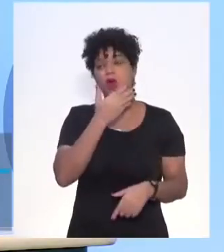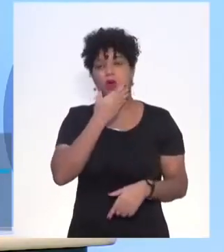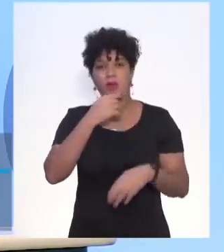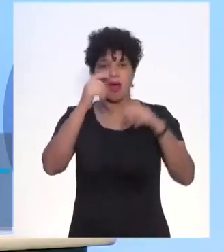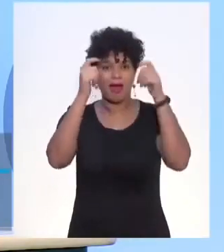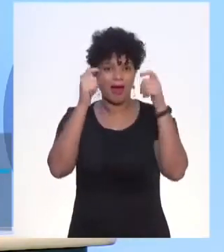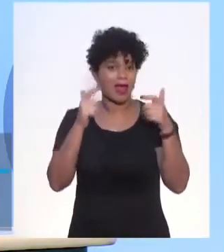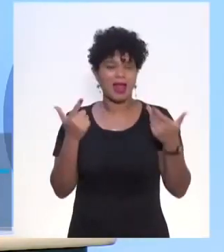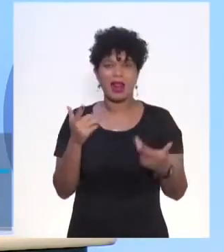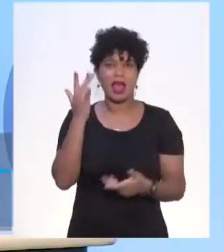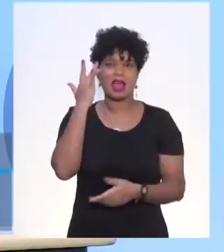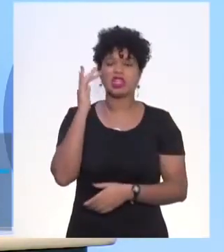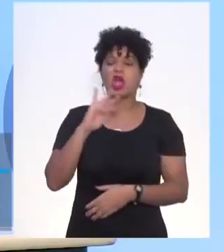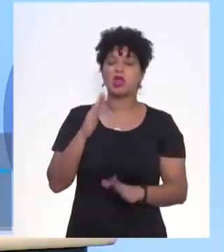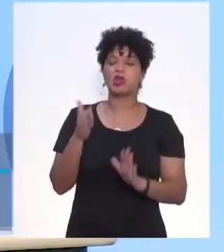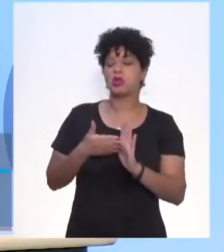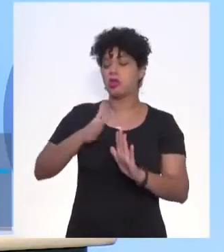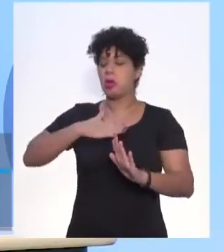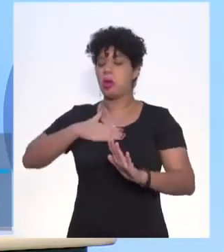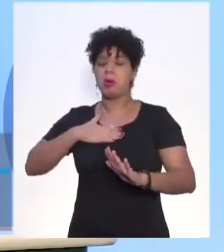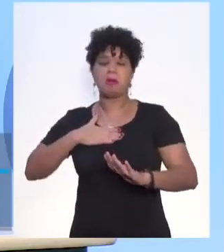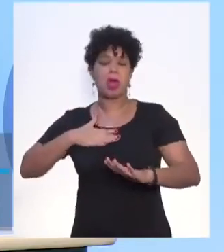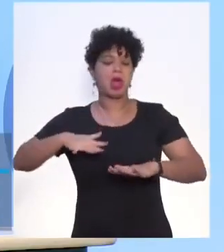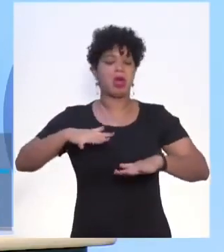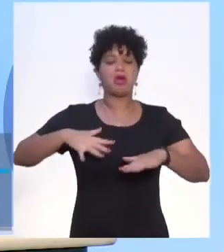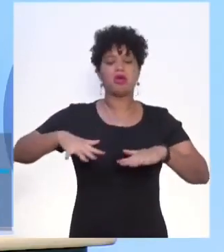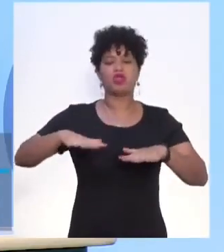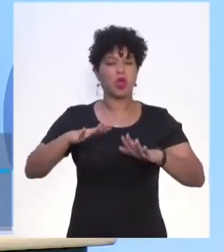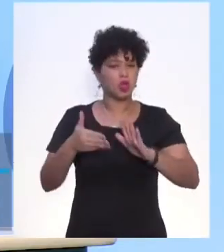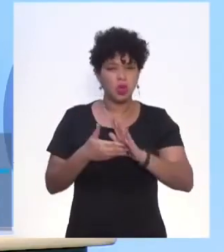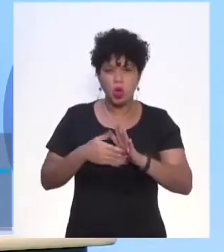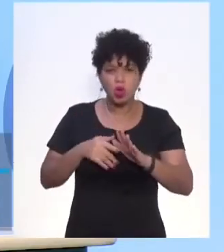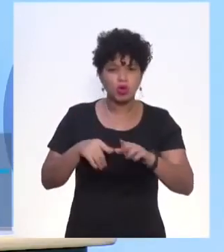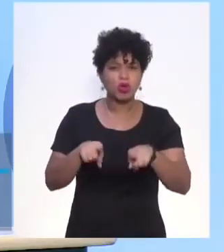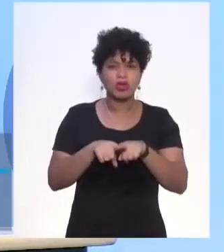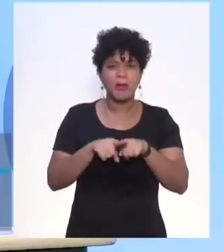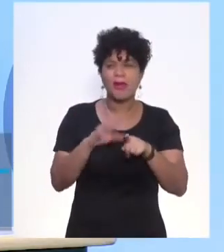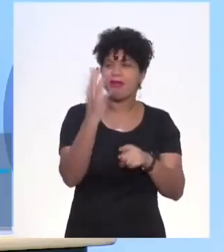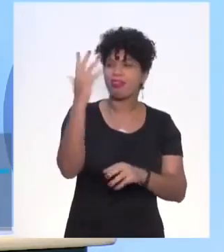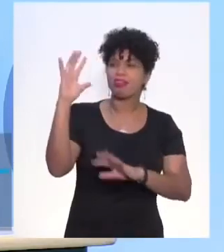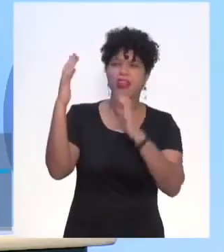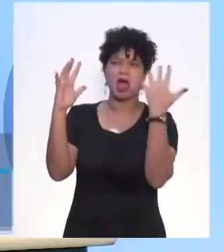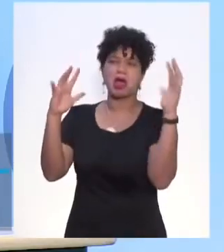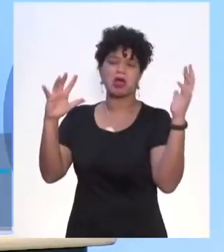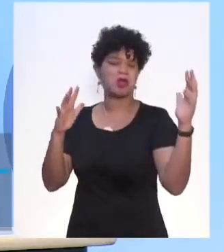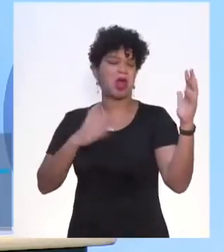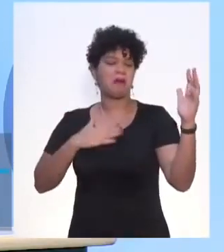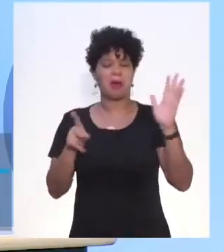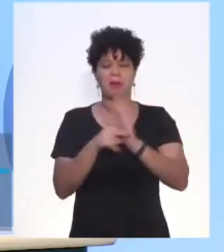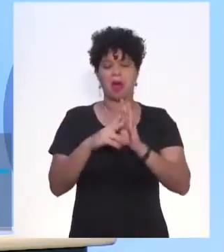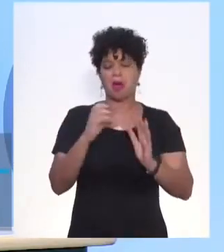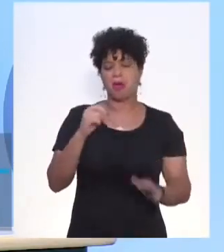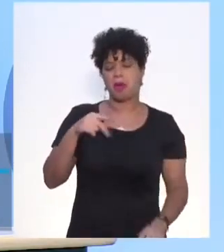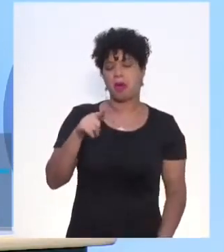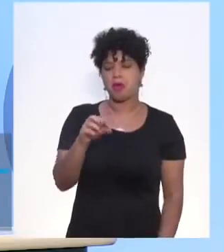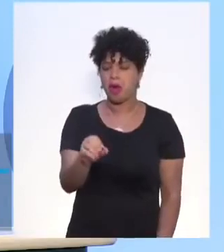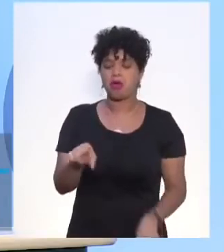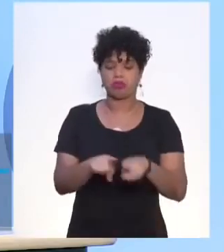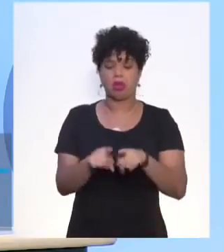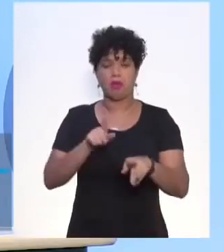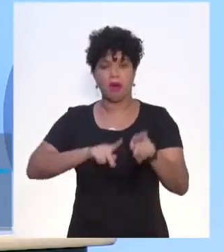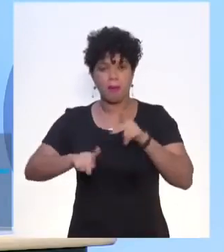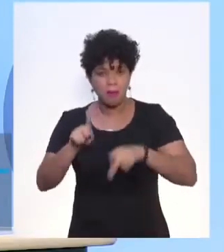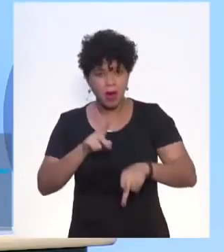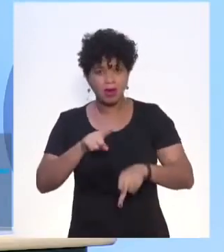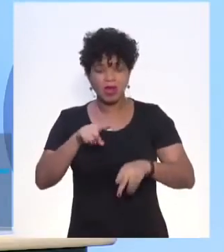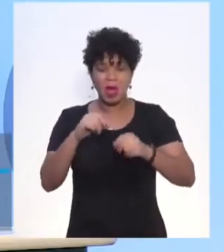II considerava tudo de sua propriedade, incluindo os recursos naturais do Congo e a própria população que foi convertida